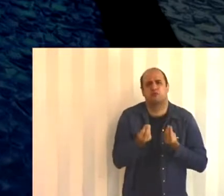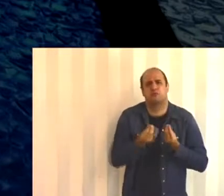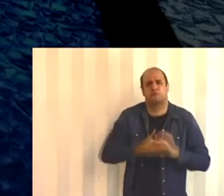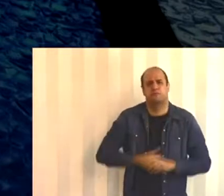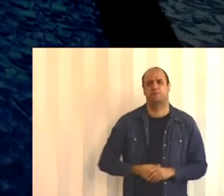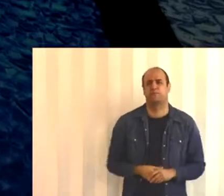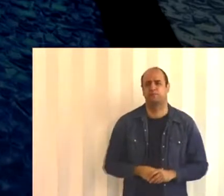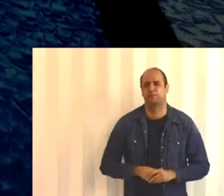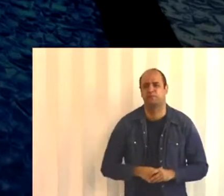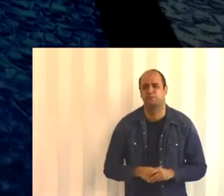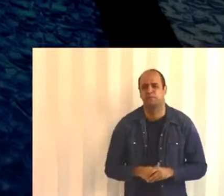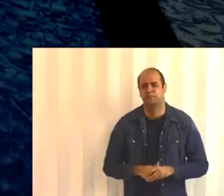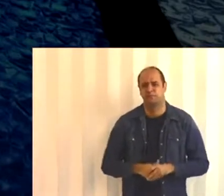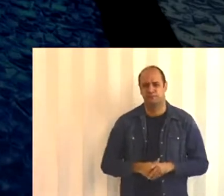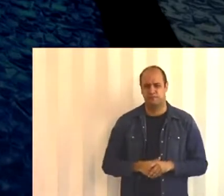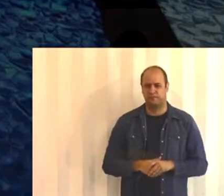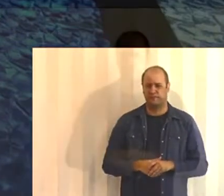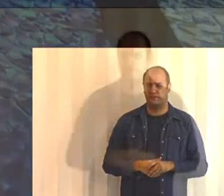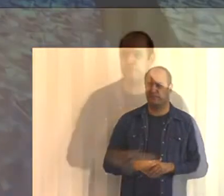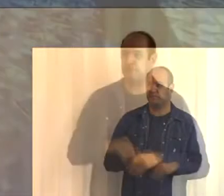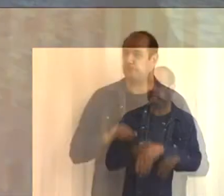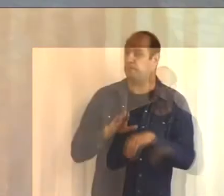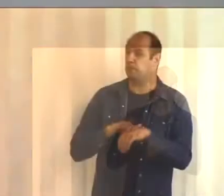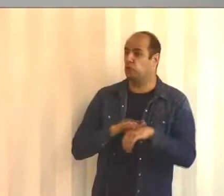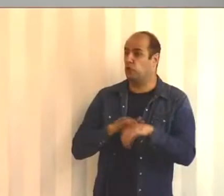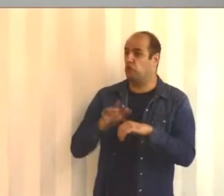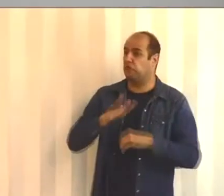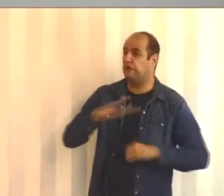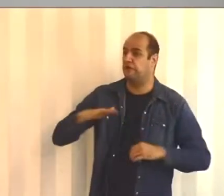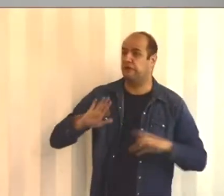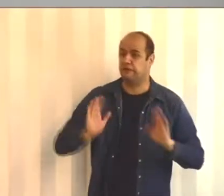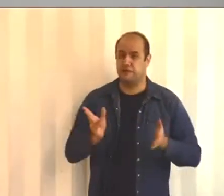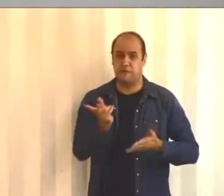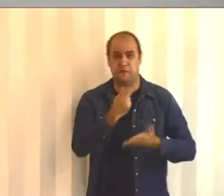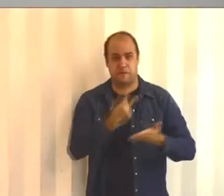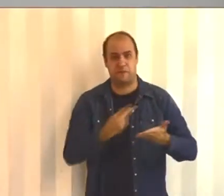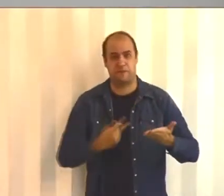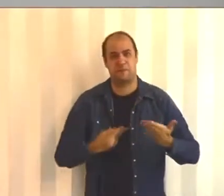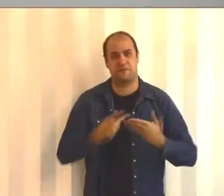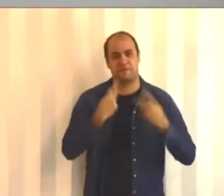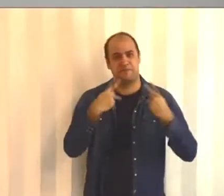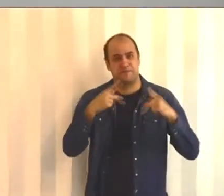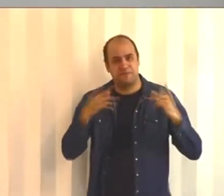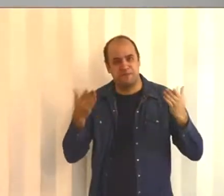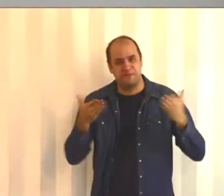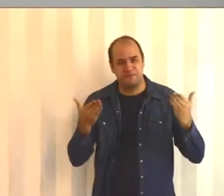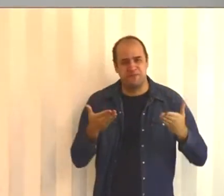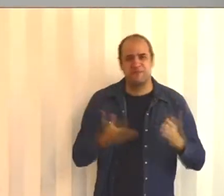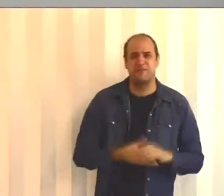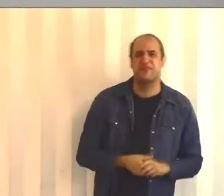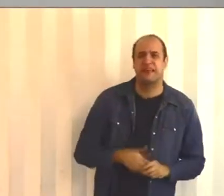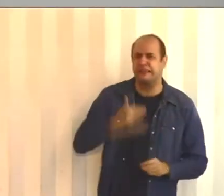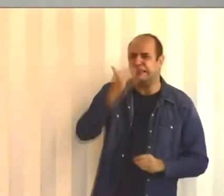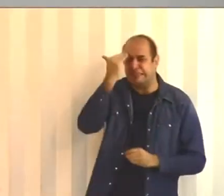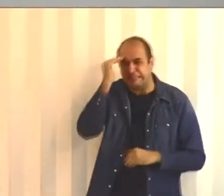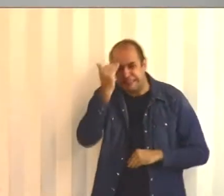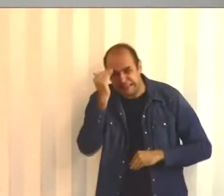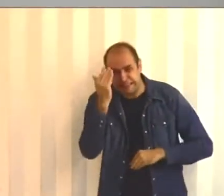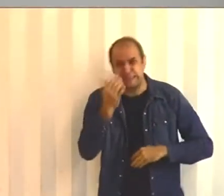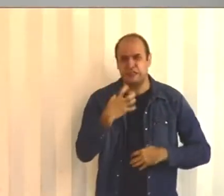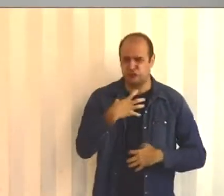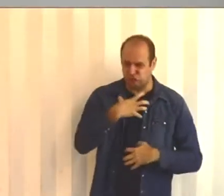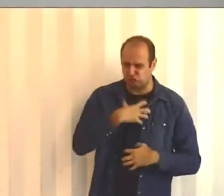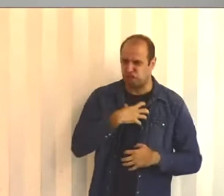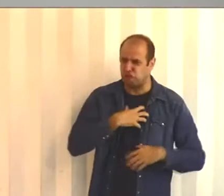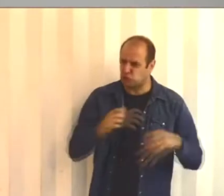que sempre fazem um desenho ilustrativo da mensagem, entendendo e procurando